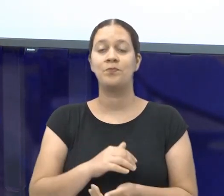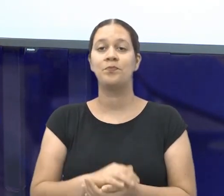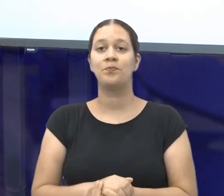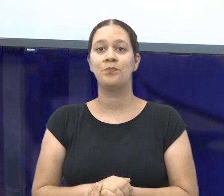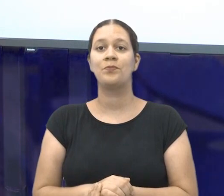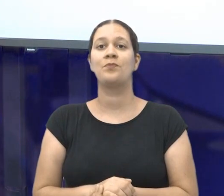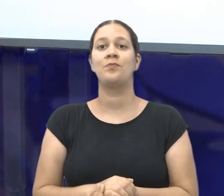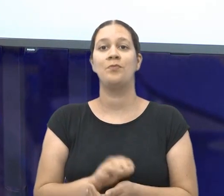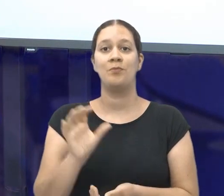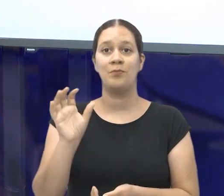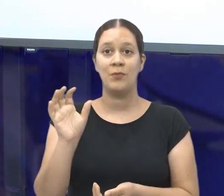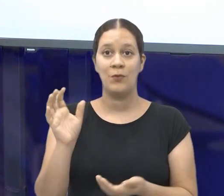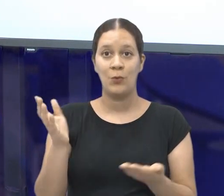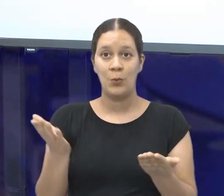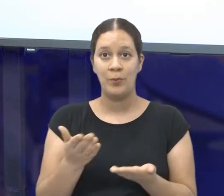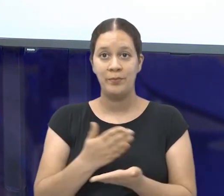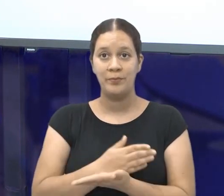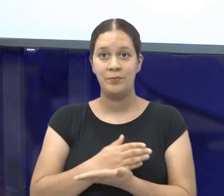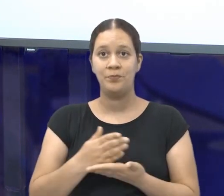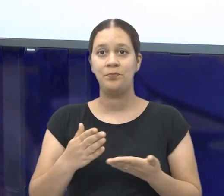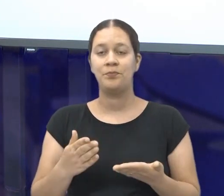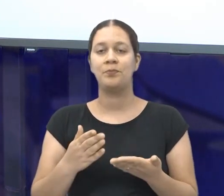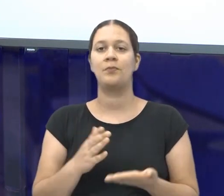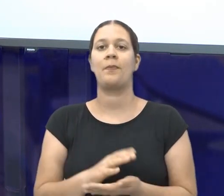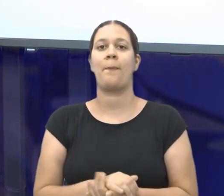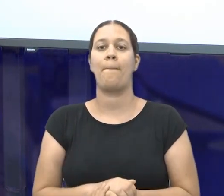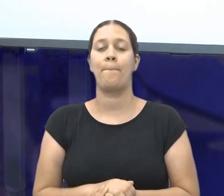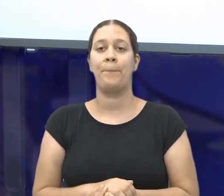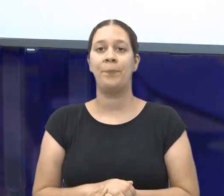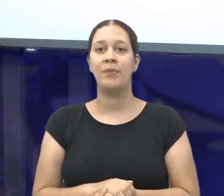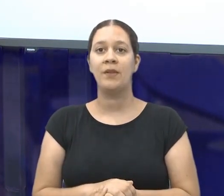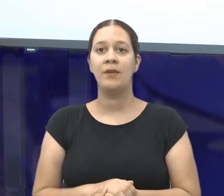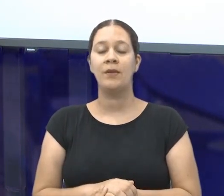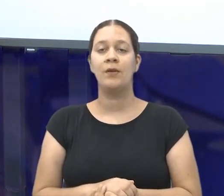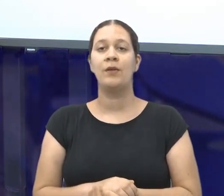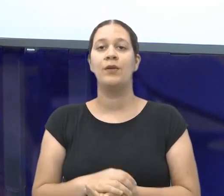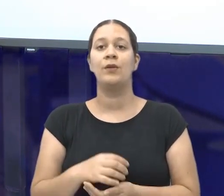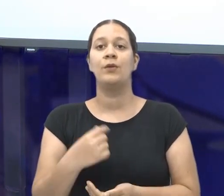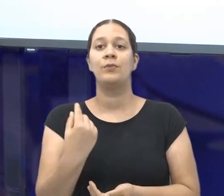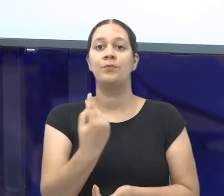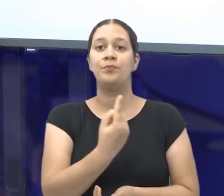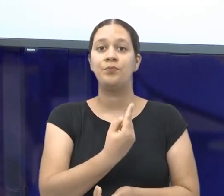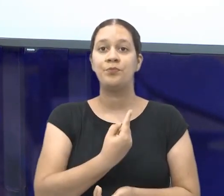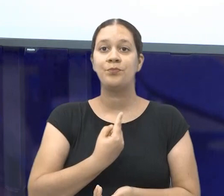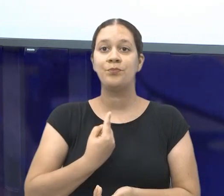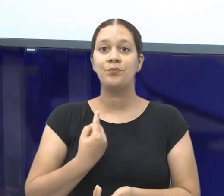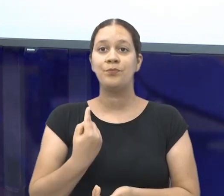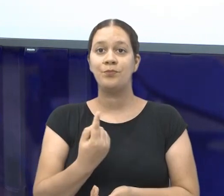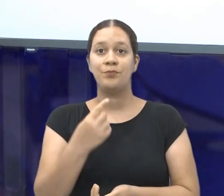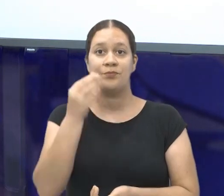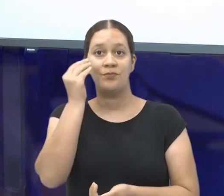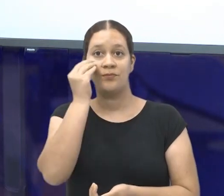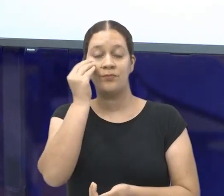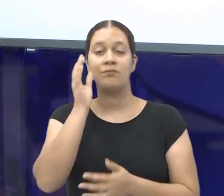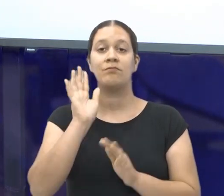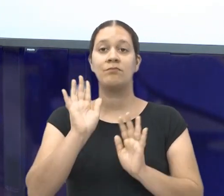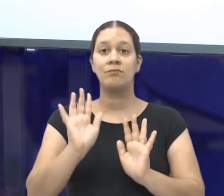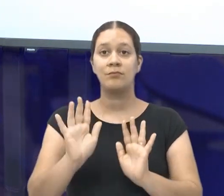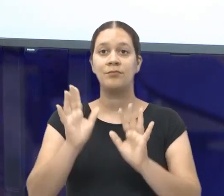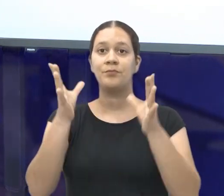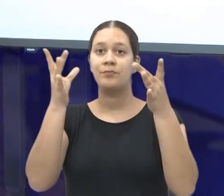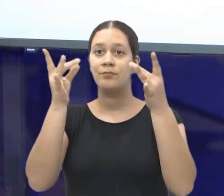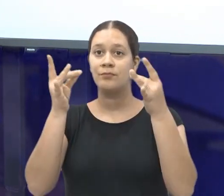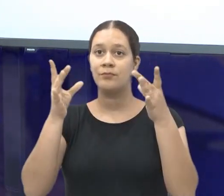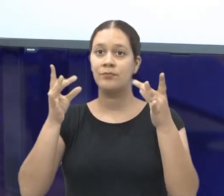Foi lá? Pegou? Preparado? Vamos lá. Nós vimos... mas tem um detalhe. Antes de